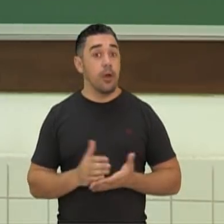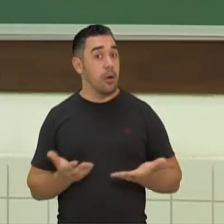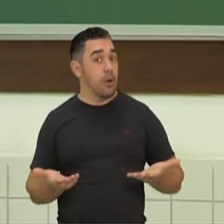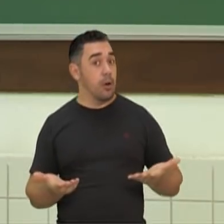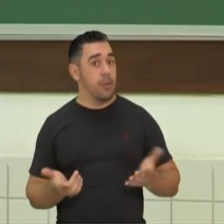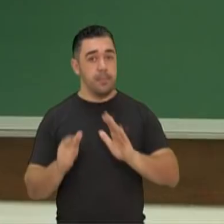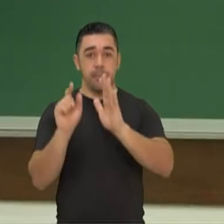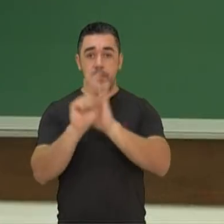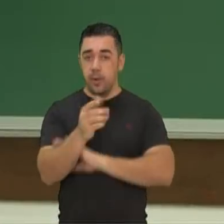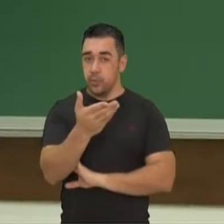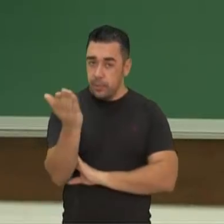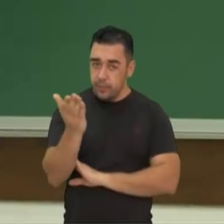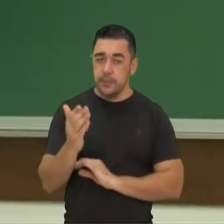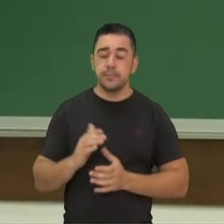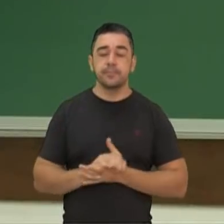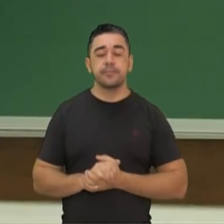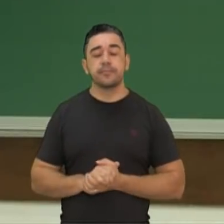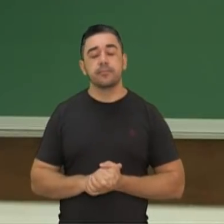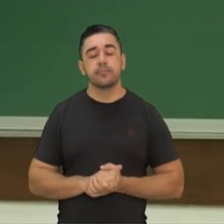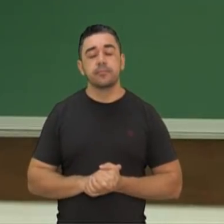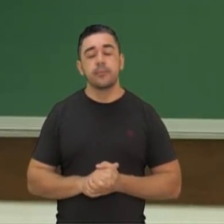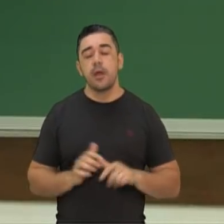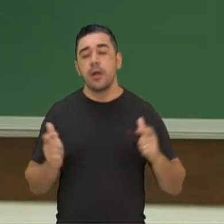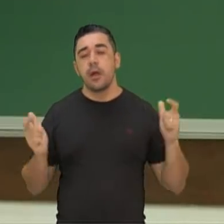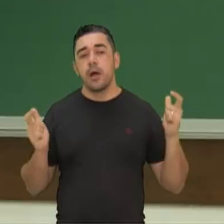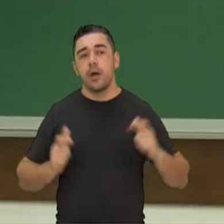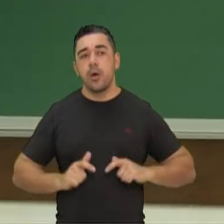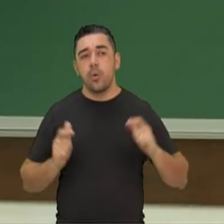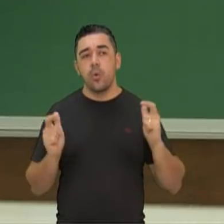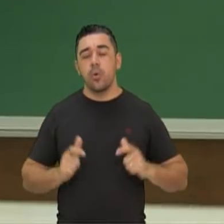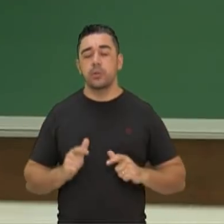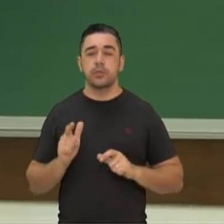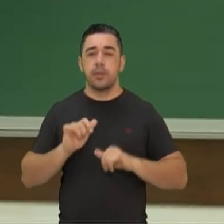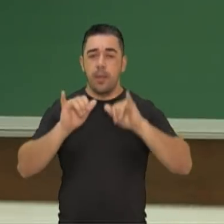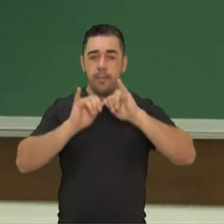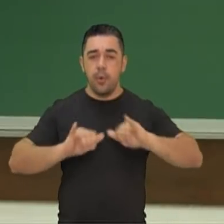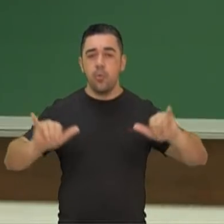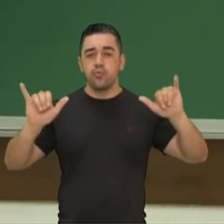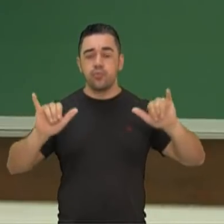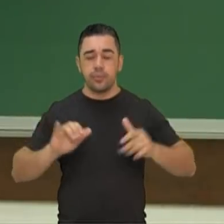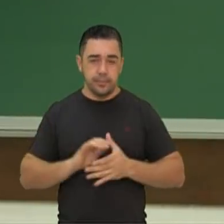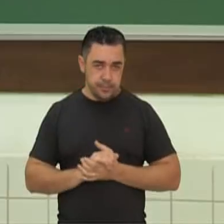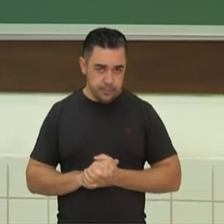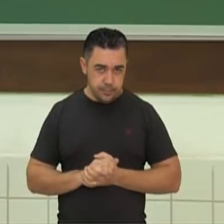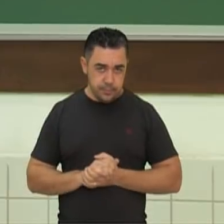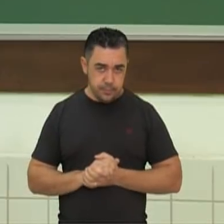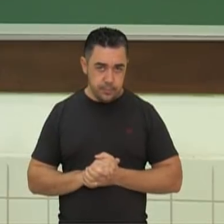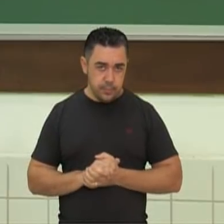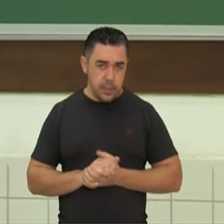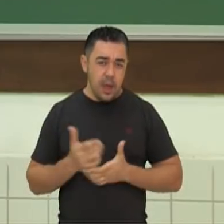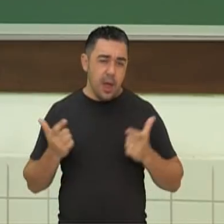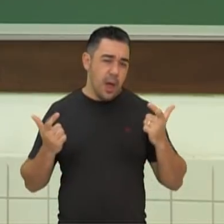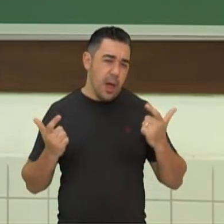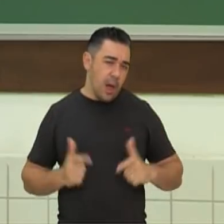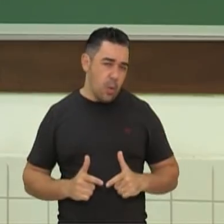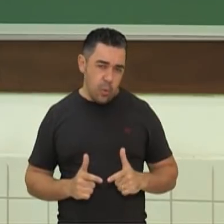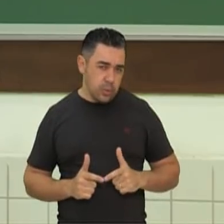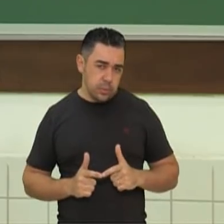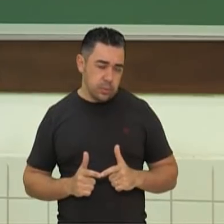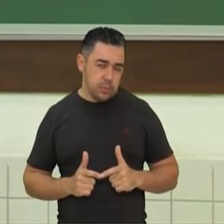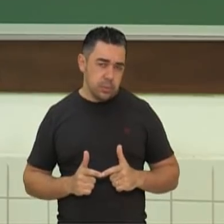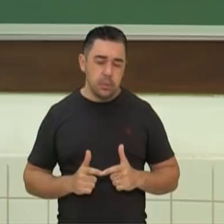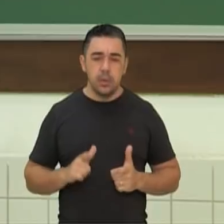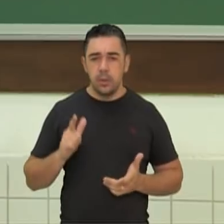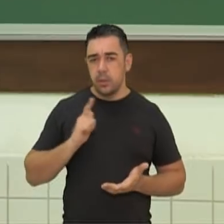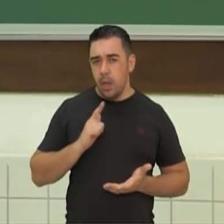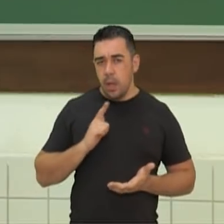Opa, temos um quiz agora, né? Onde é veiculada a notícia? Ou seja, veiculada, onde ela foi colocada,